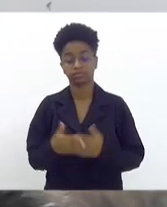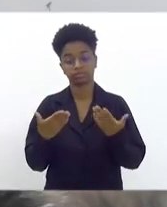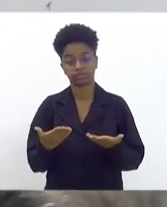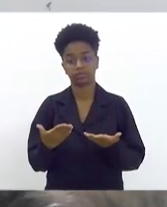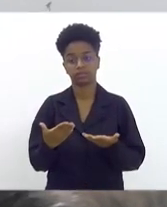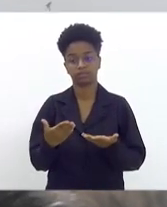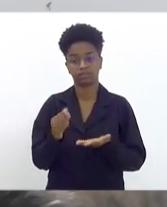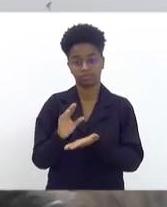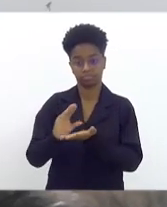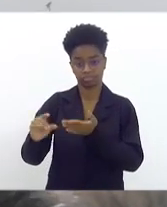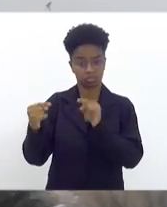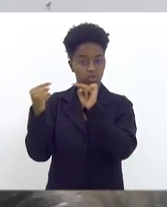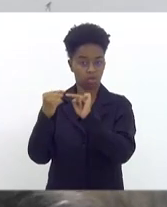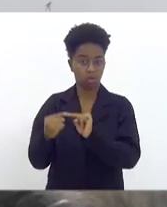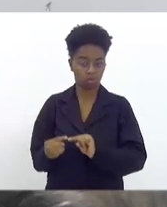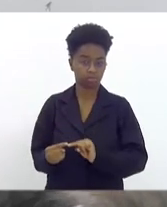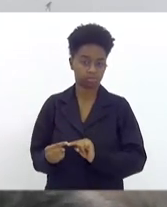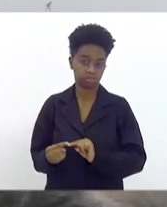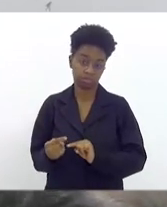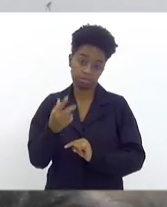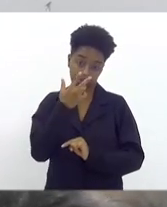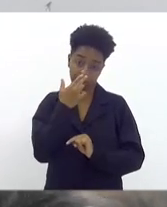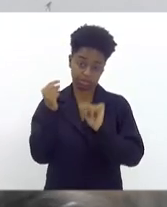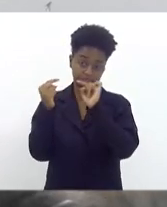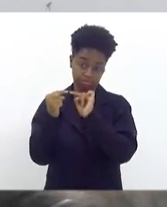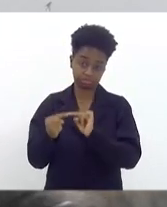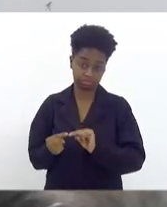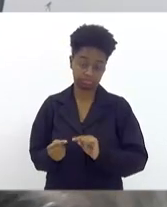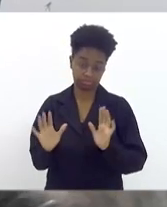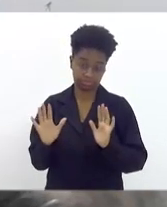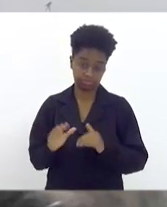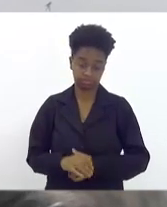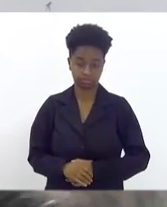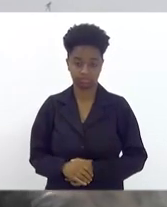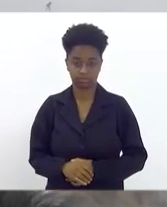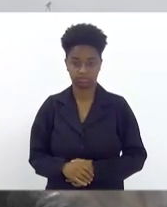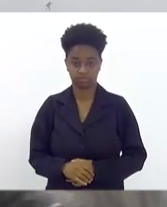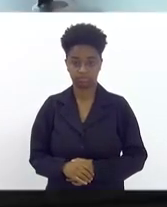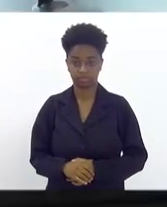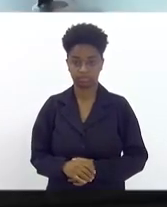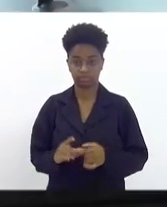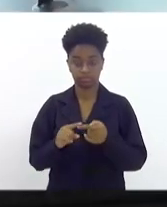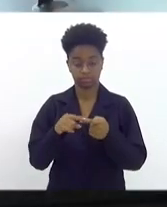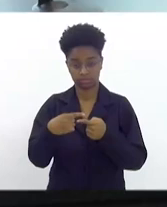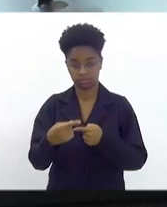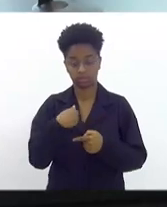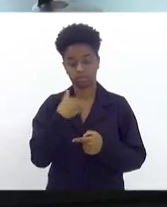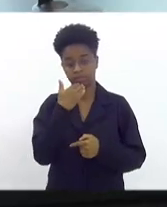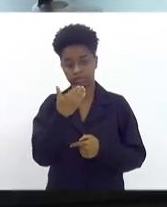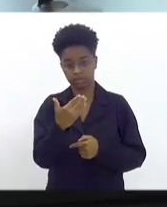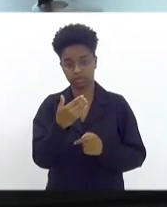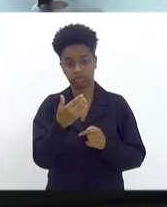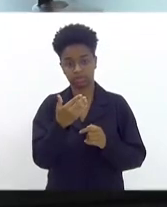receita está batendo aí na... Parece na que sim. Nosso auditor está funcionando. Presidente, eu vou depois pedir para o senhor criar uma subrelatoria